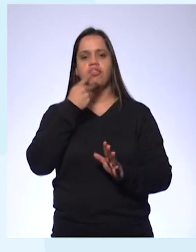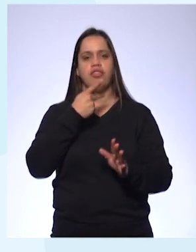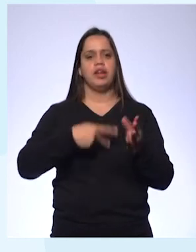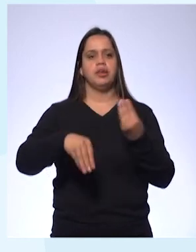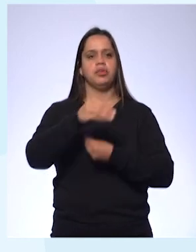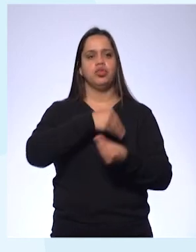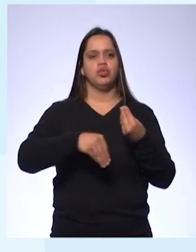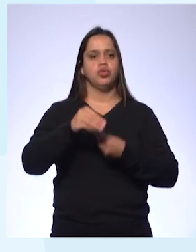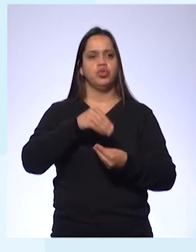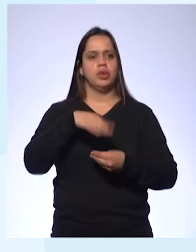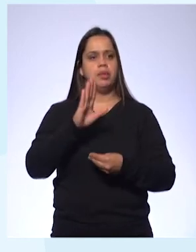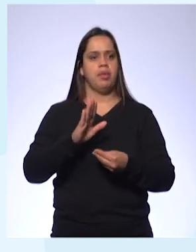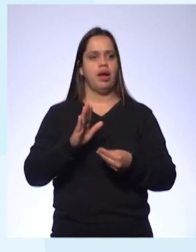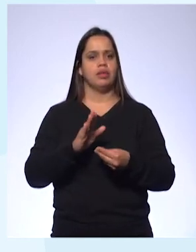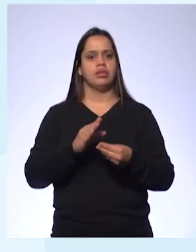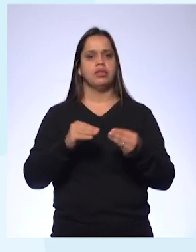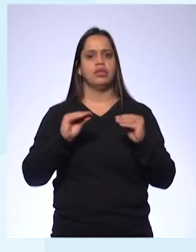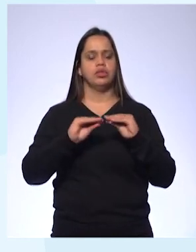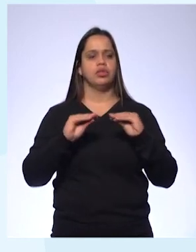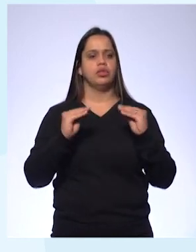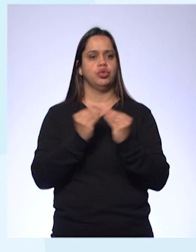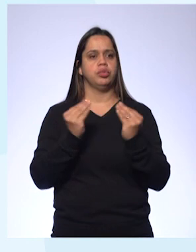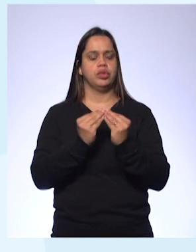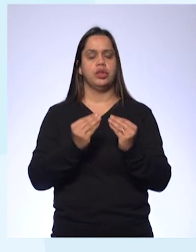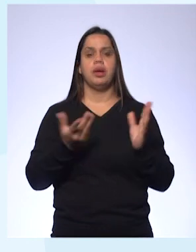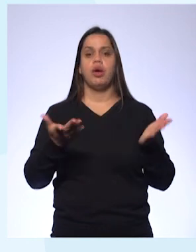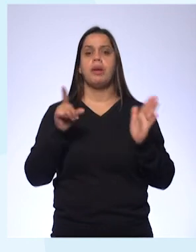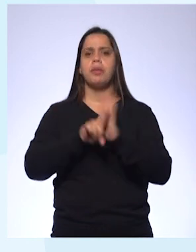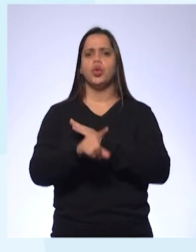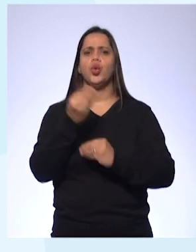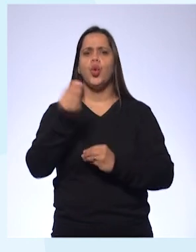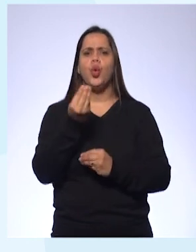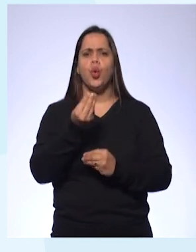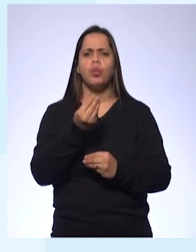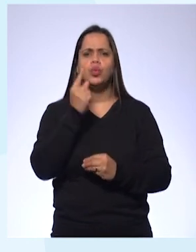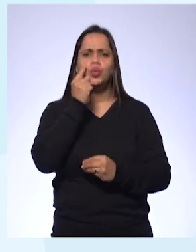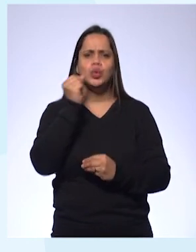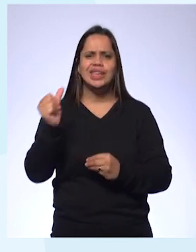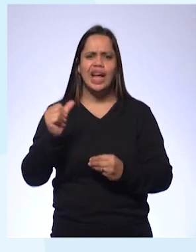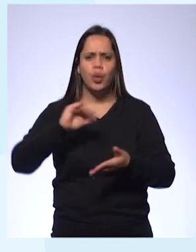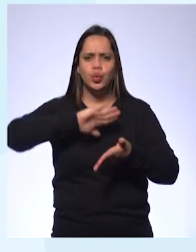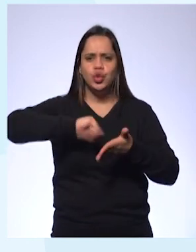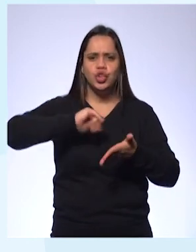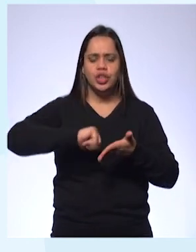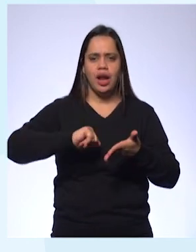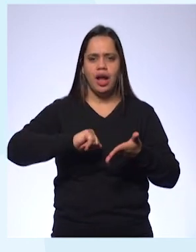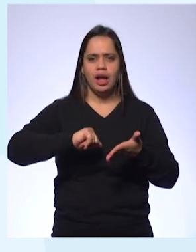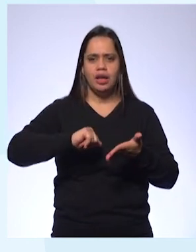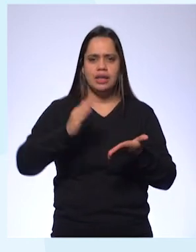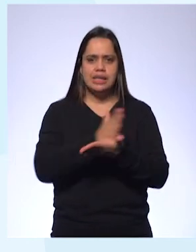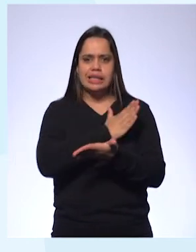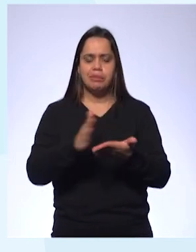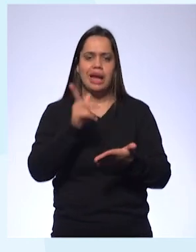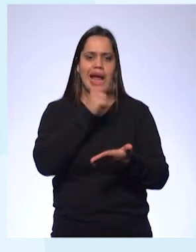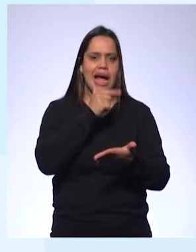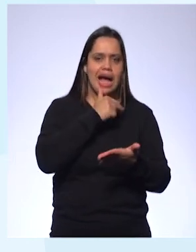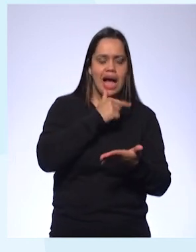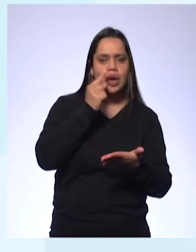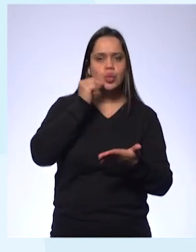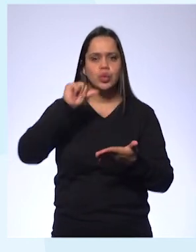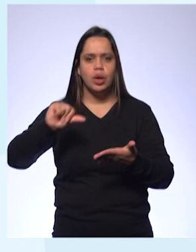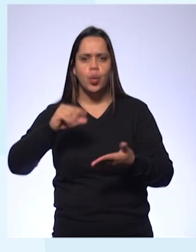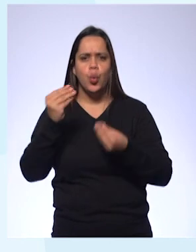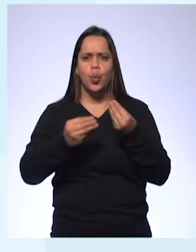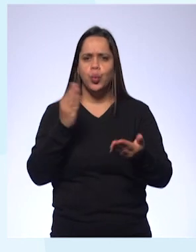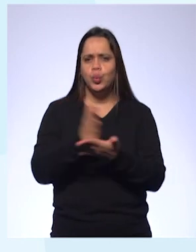para frente. Ó. Como fazer para tirar o sal da água? Aí eu te mostrei uma figura, e agora eu estou fazendo essa